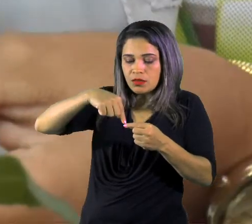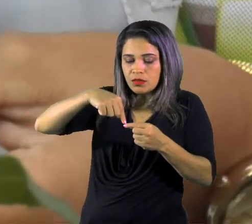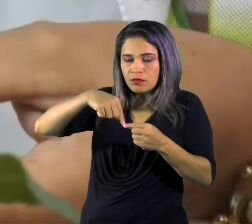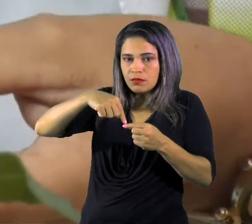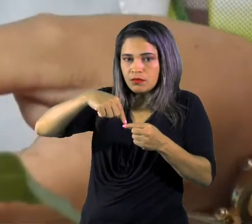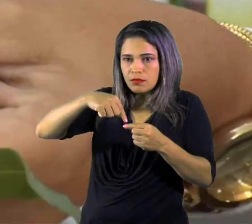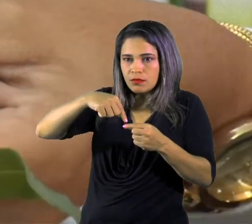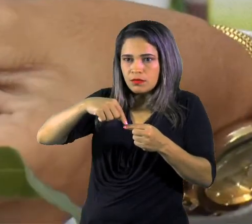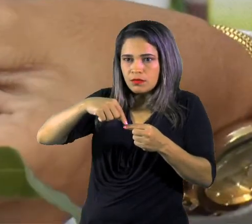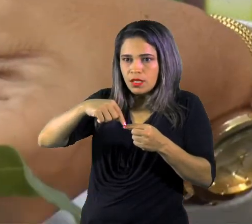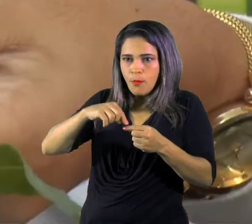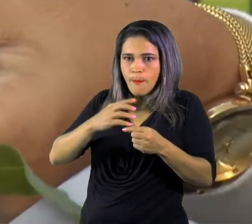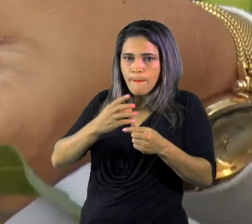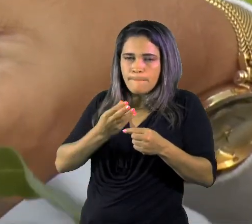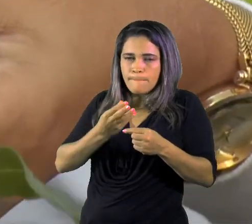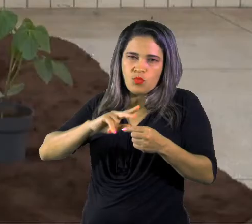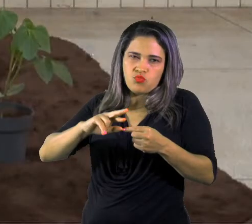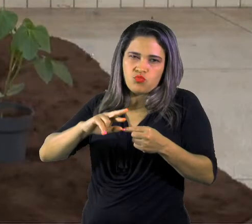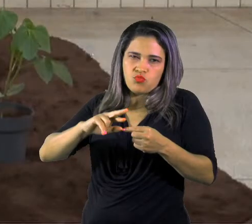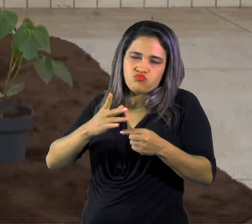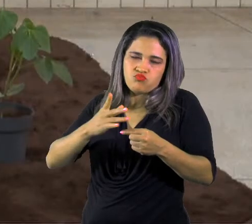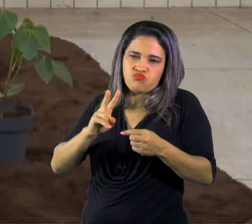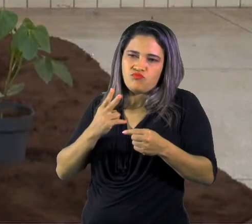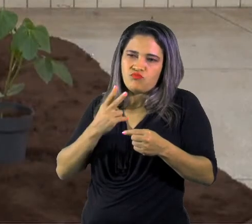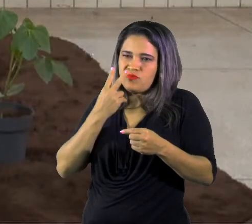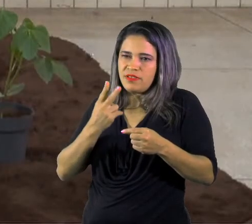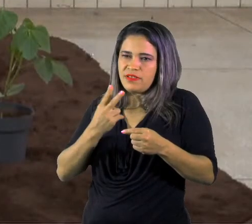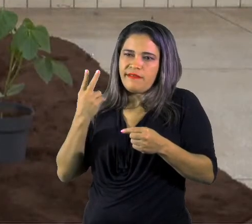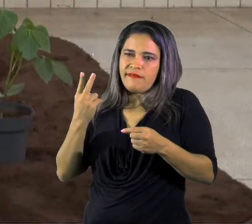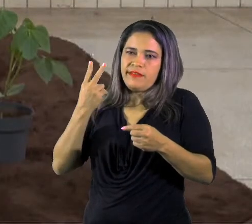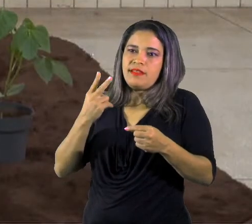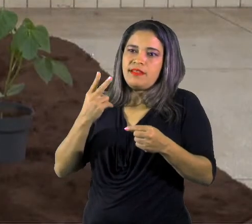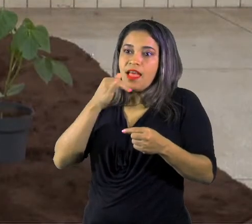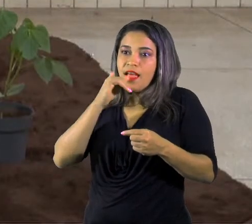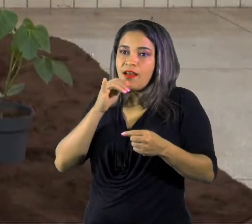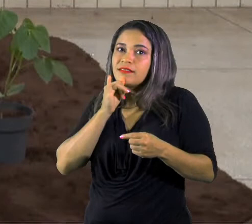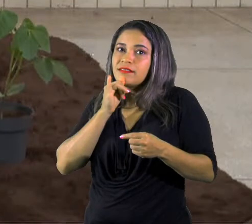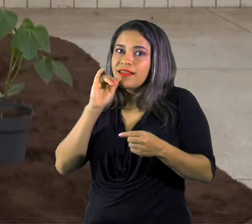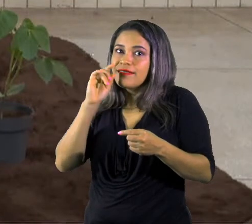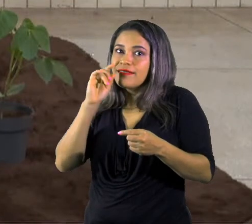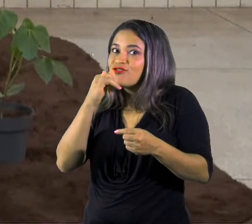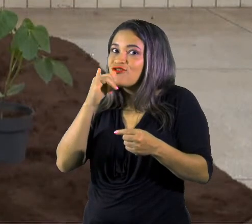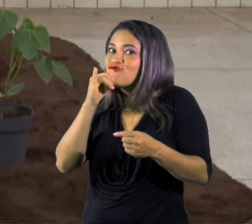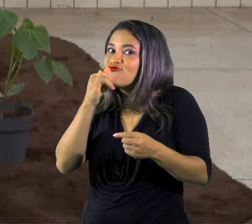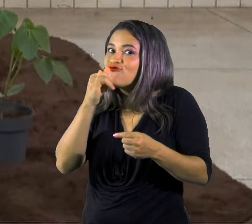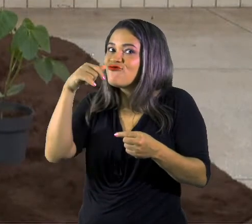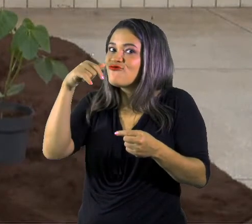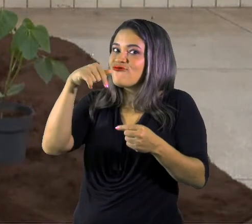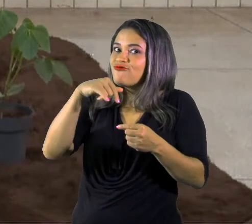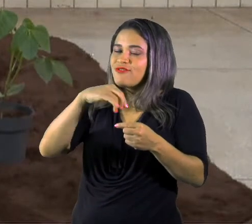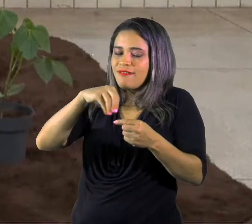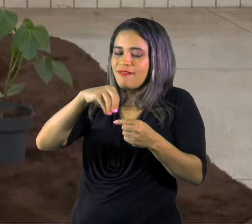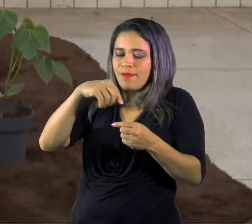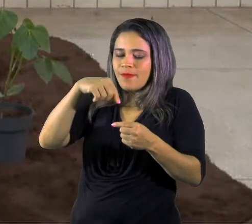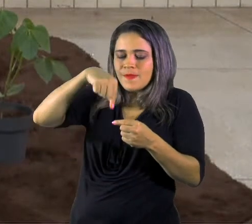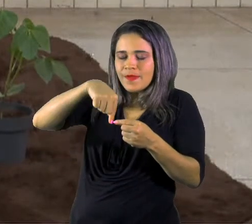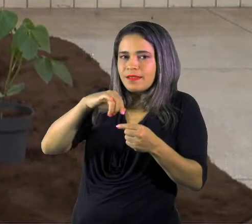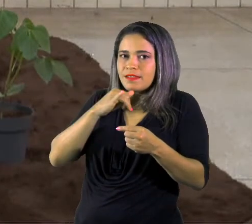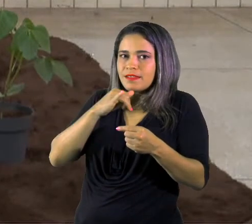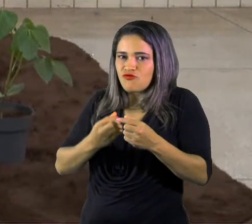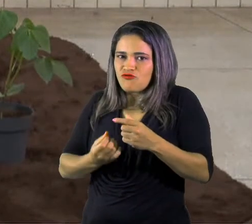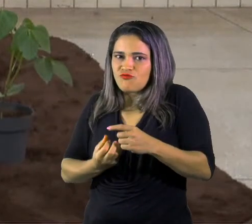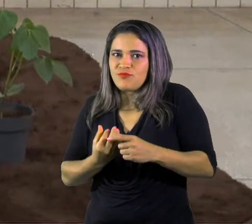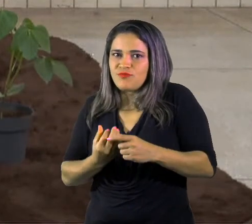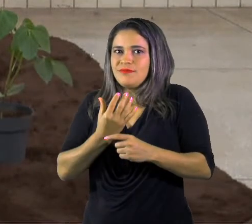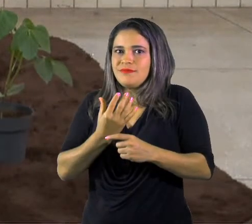muitos nutrientes, que é como se fosse a energia para que o que está dentro da semente brote,